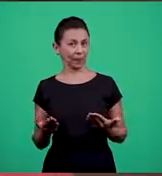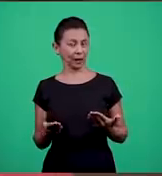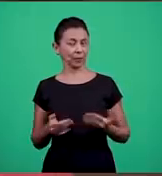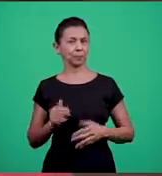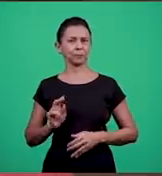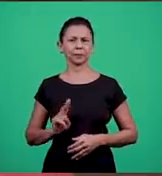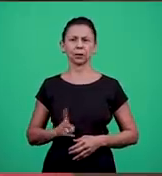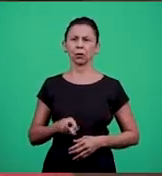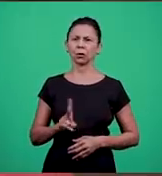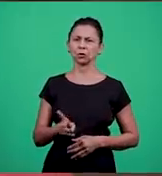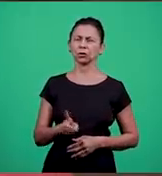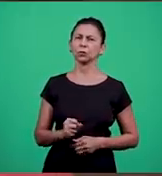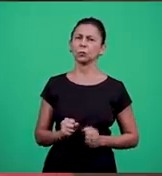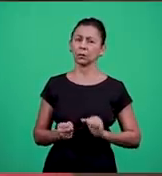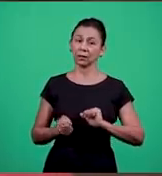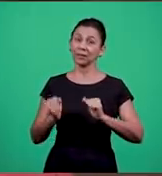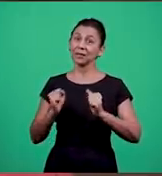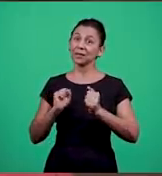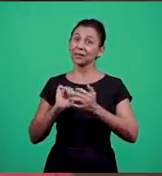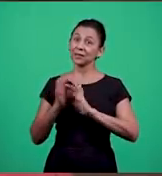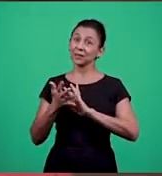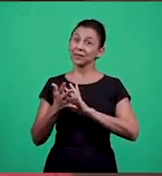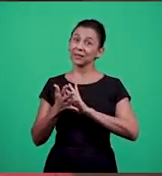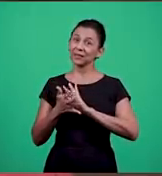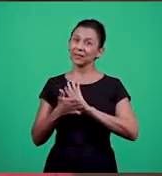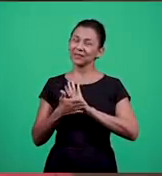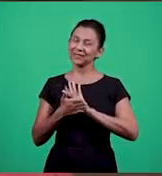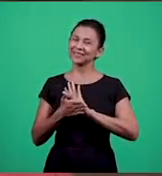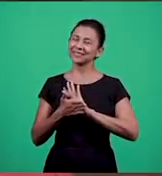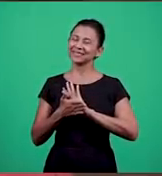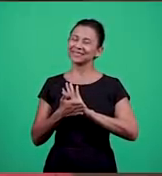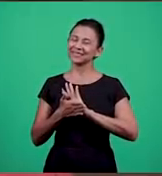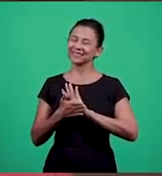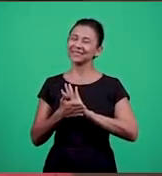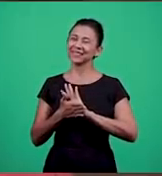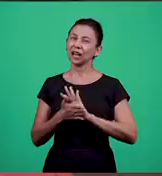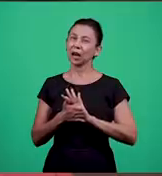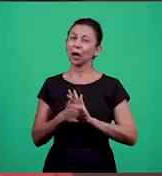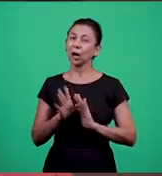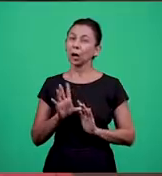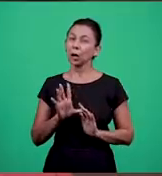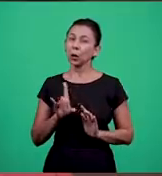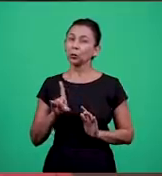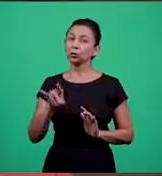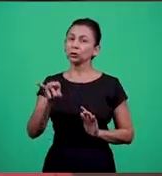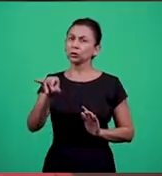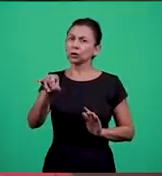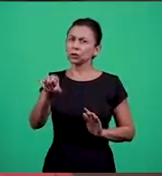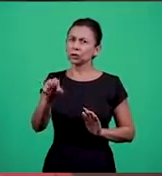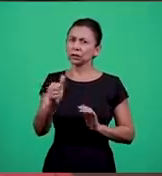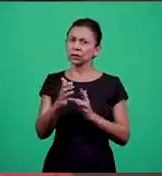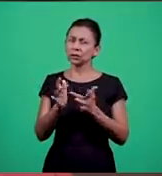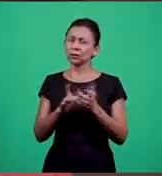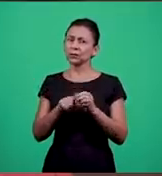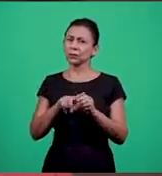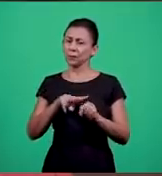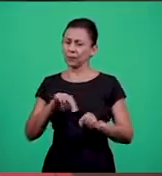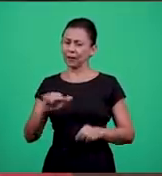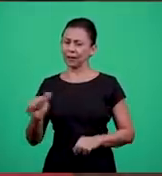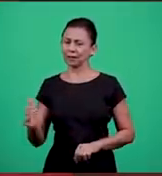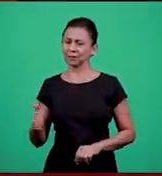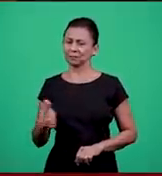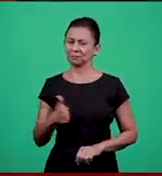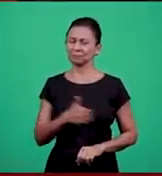Nós vamos continuar adorando ao Senhor com um louvor que diz assim: O dia do Senhor virá.